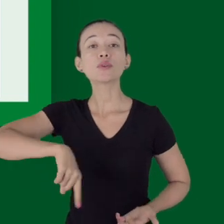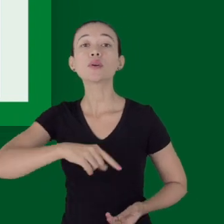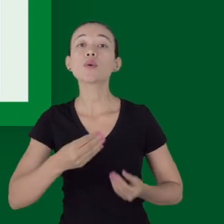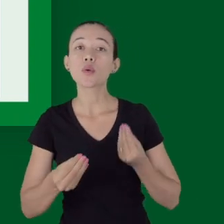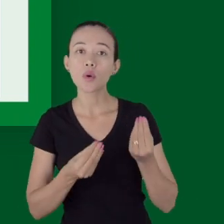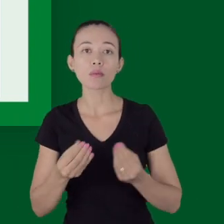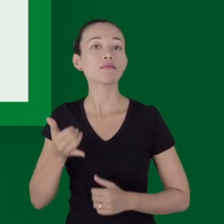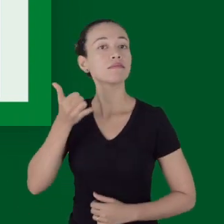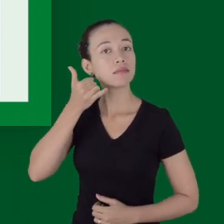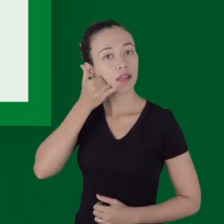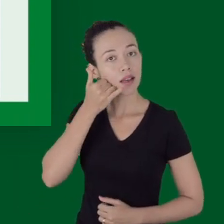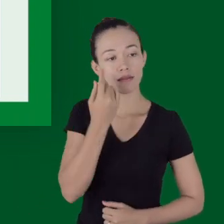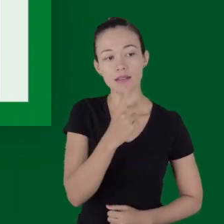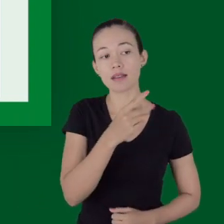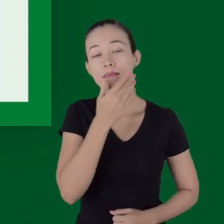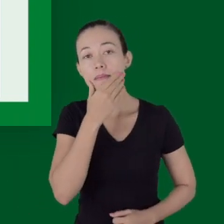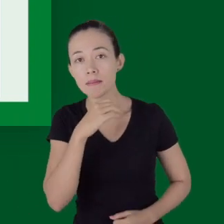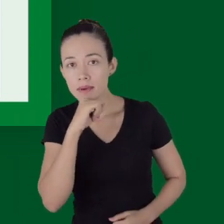tratamento adequado.